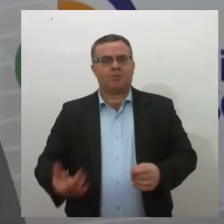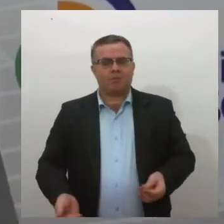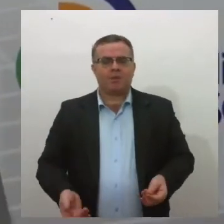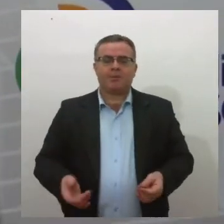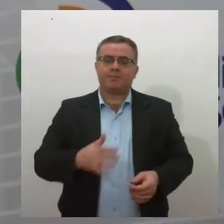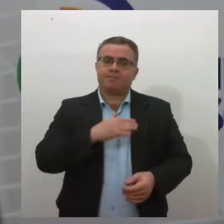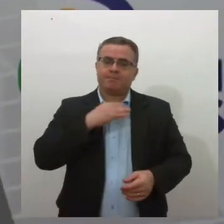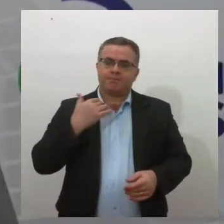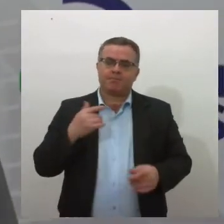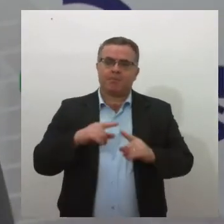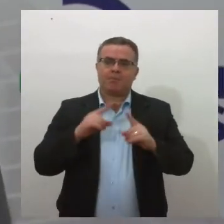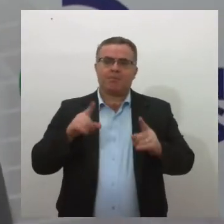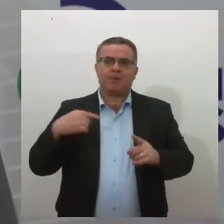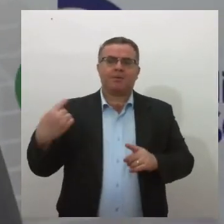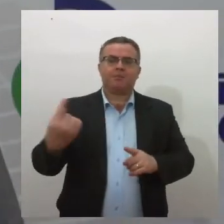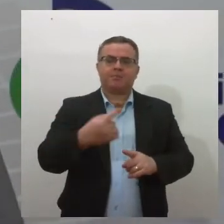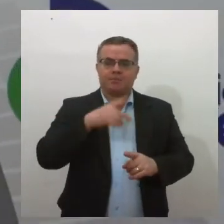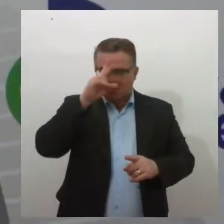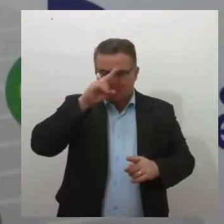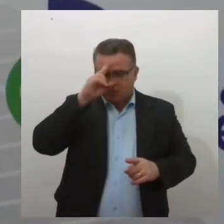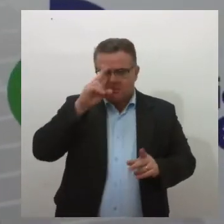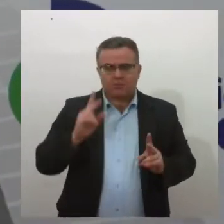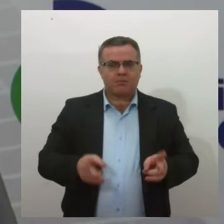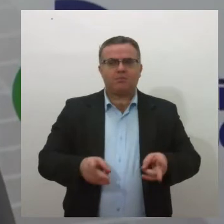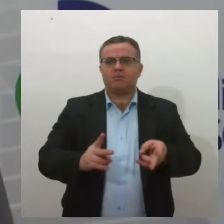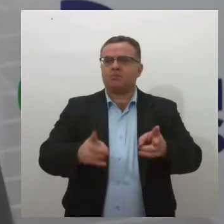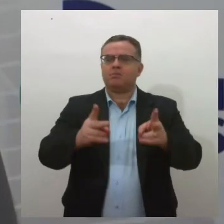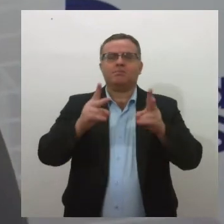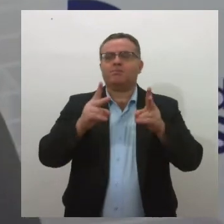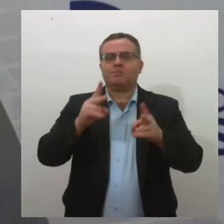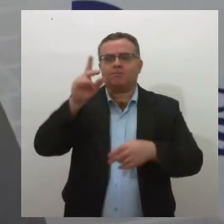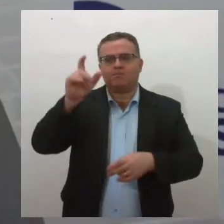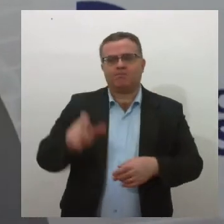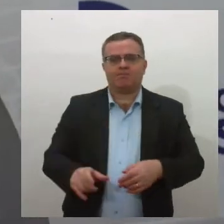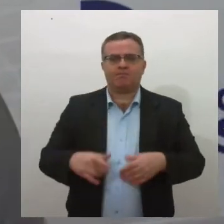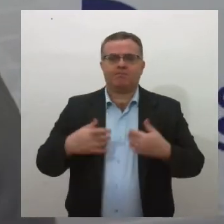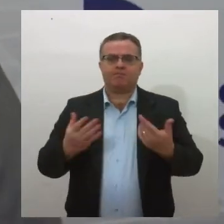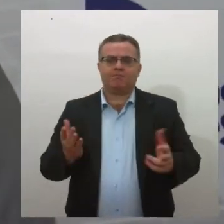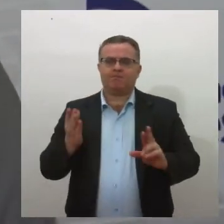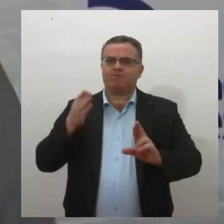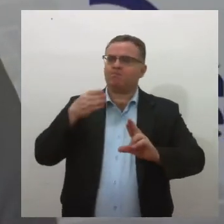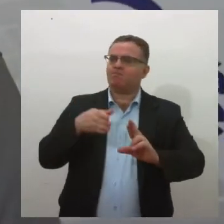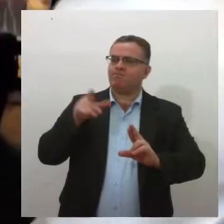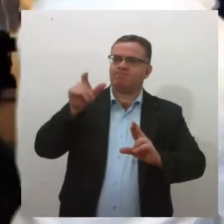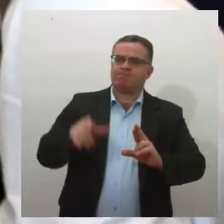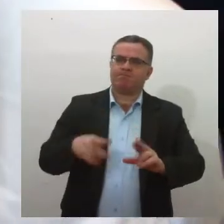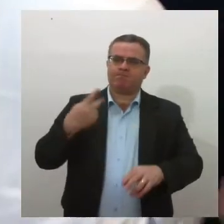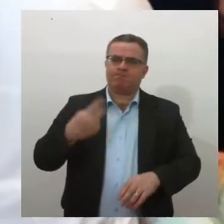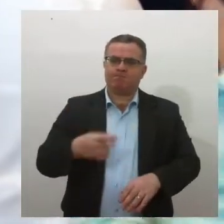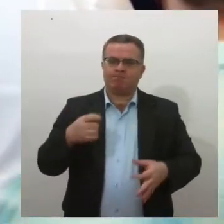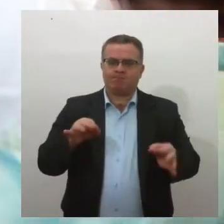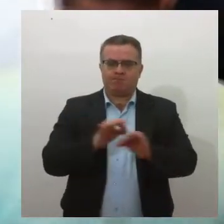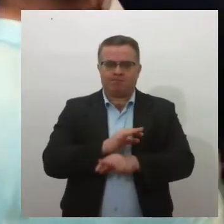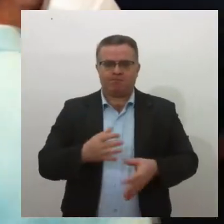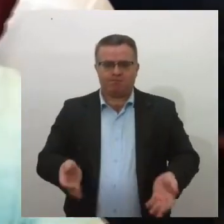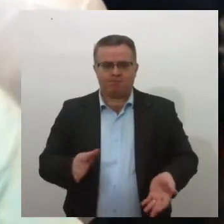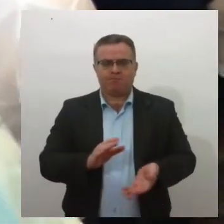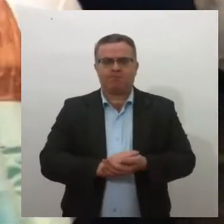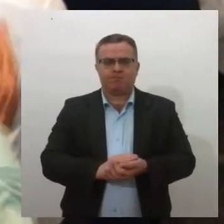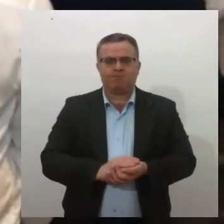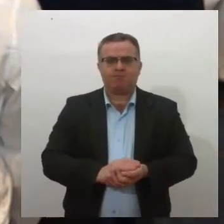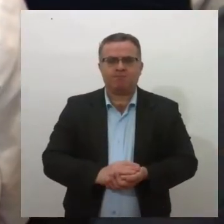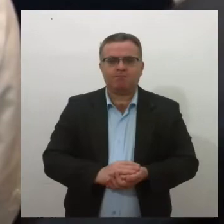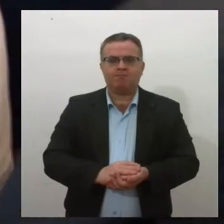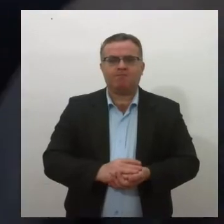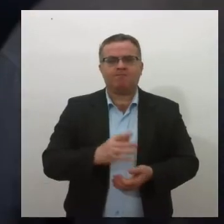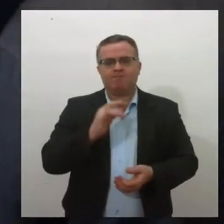deixa uma história no futebol sergipano, deixa uma história na vida pública, deixa um legado para o estado de Sergipe. Apesar do clima de